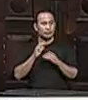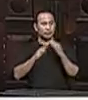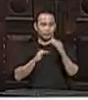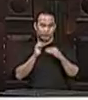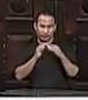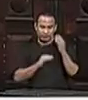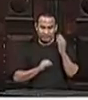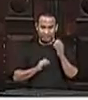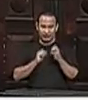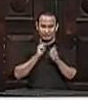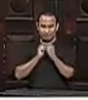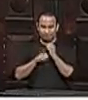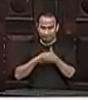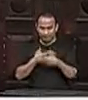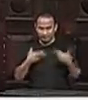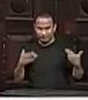social.